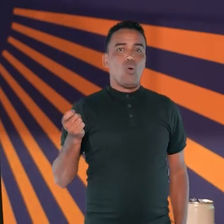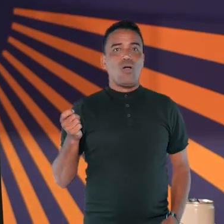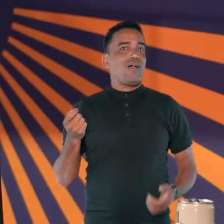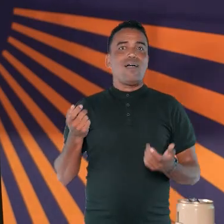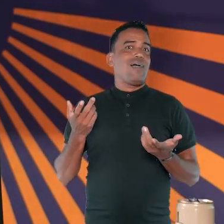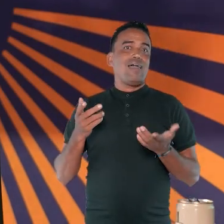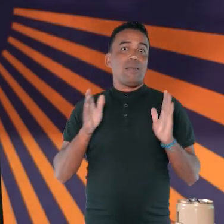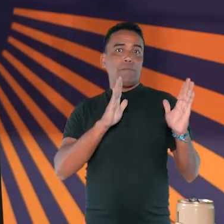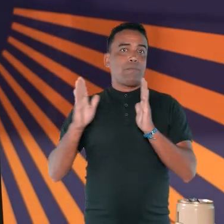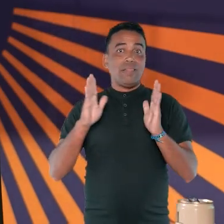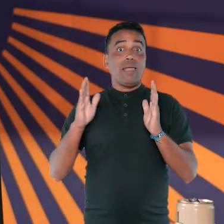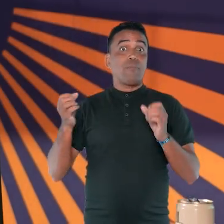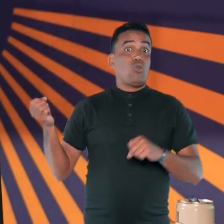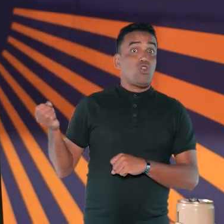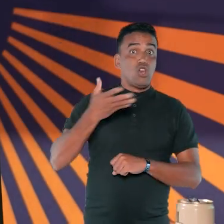1936, o último filme